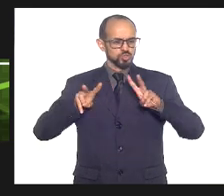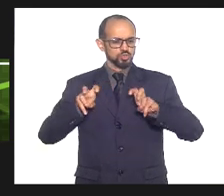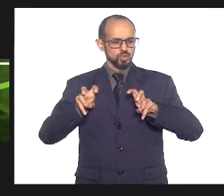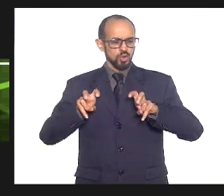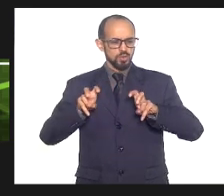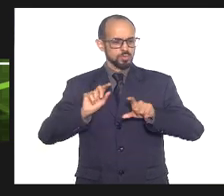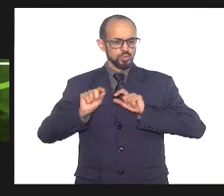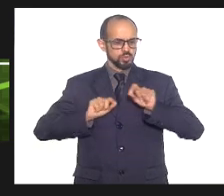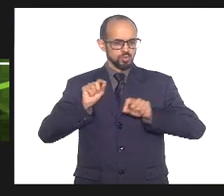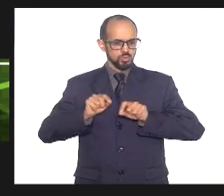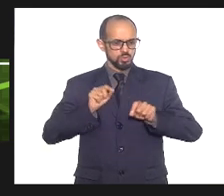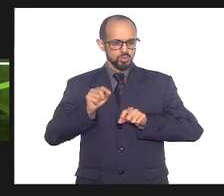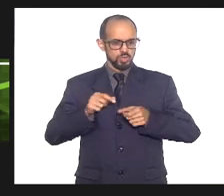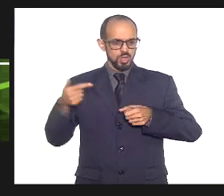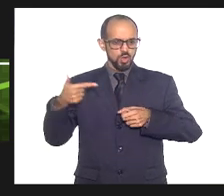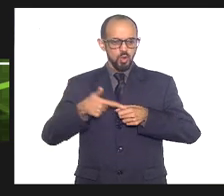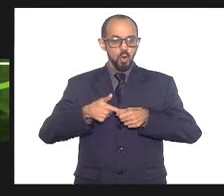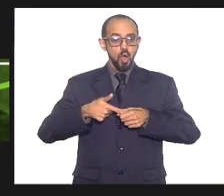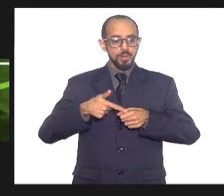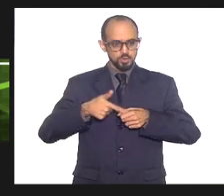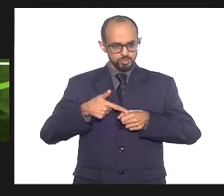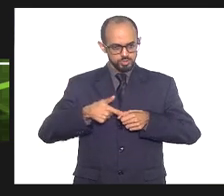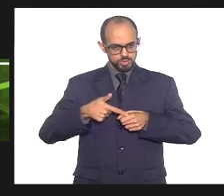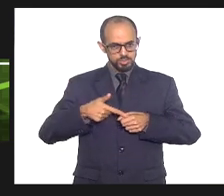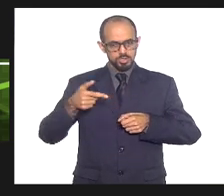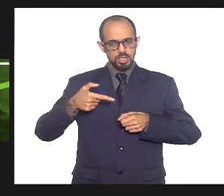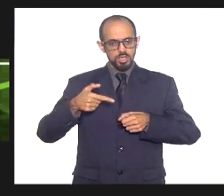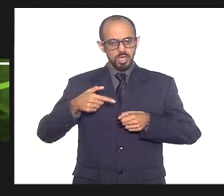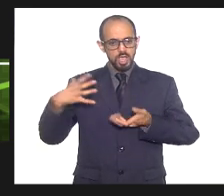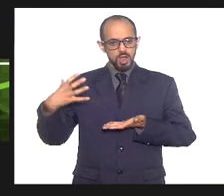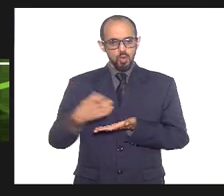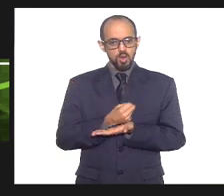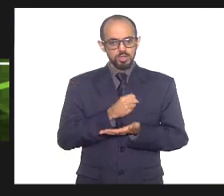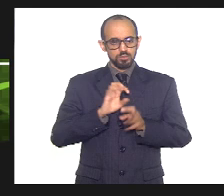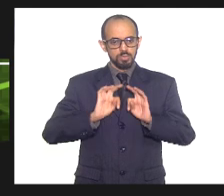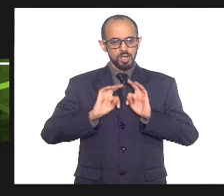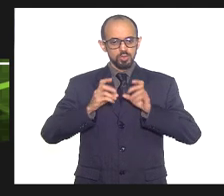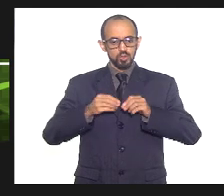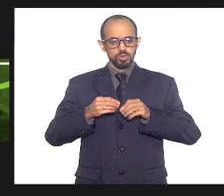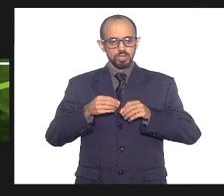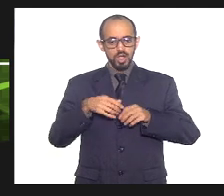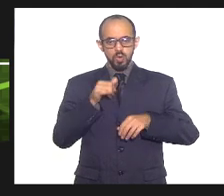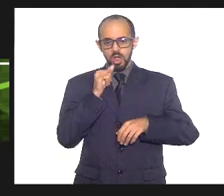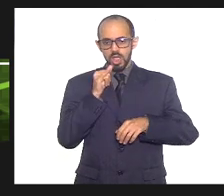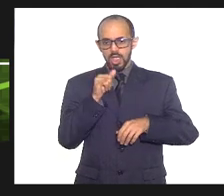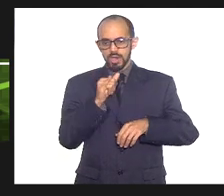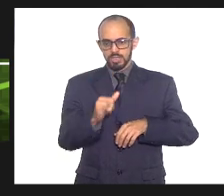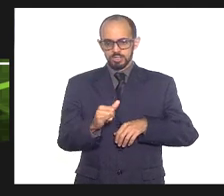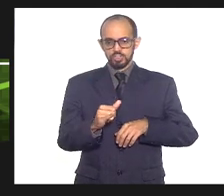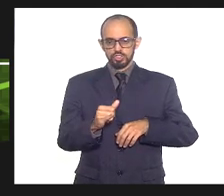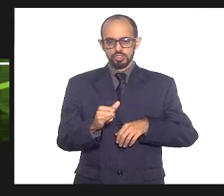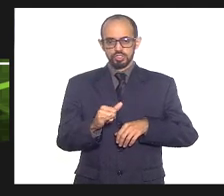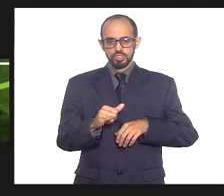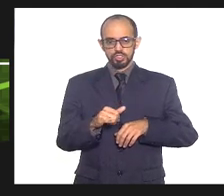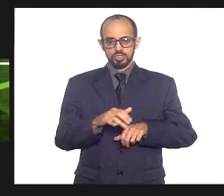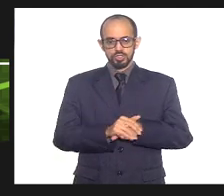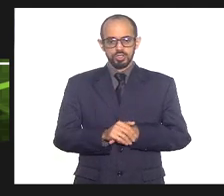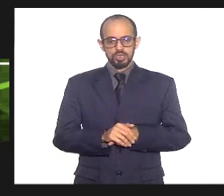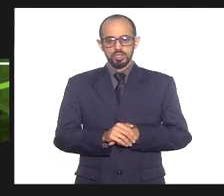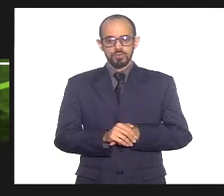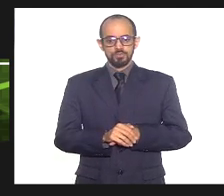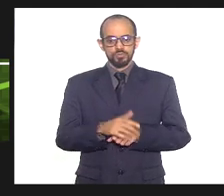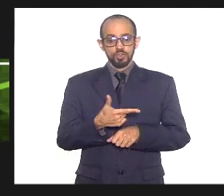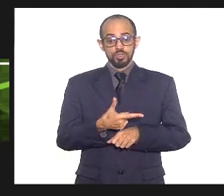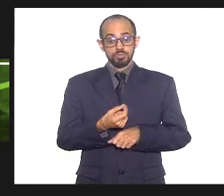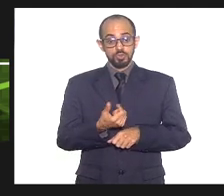ao royalties recolhido pela Total Energy EP Brasil de